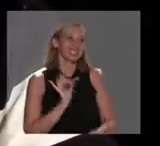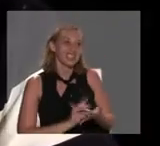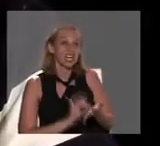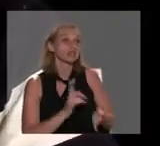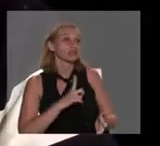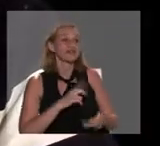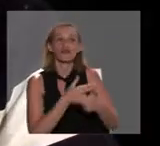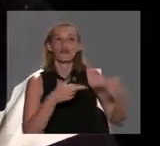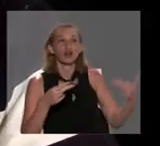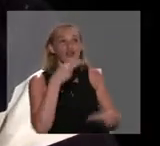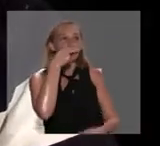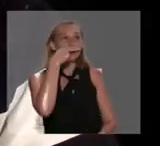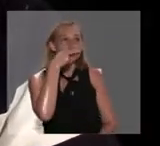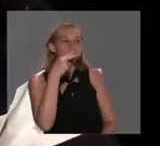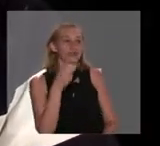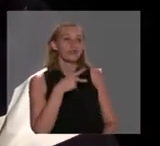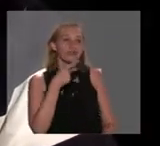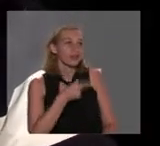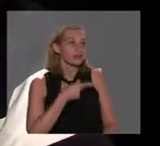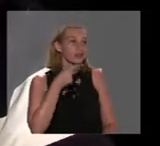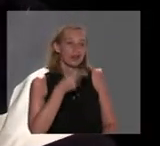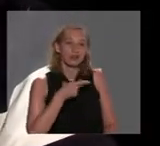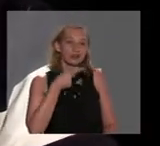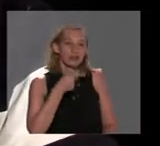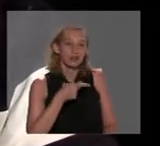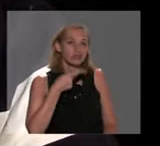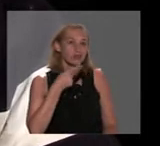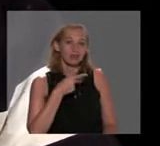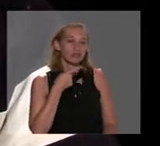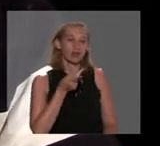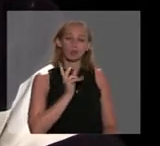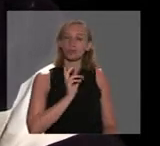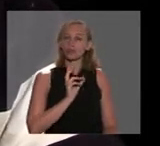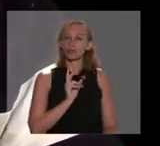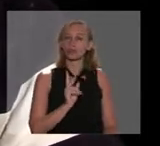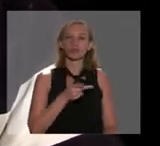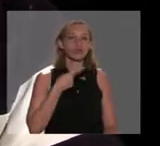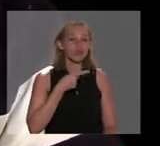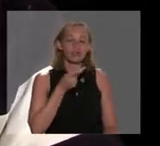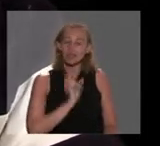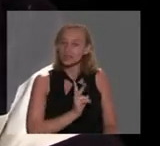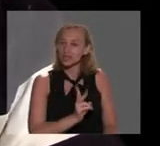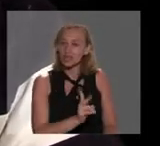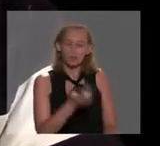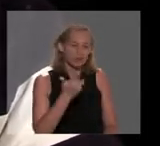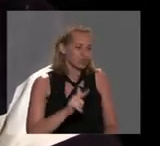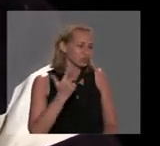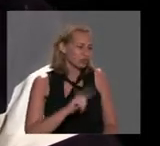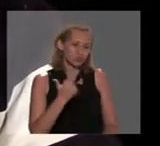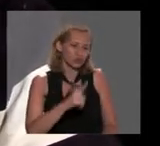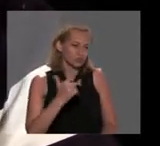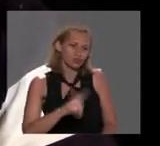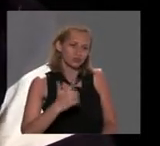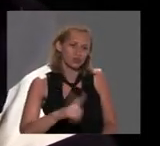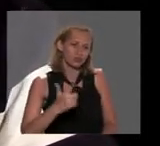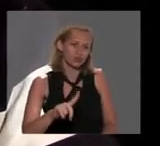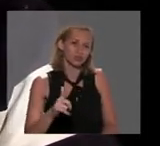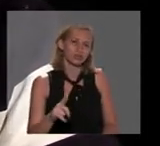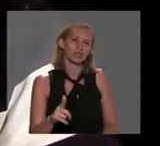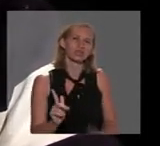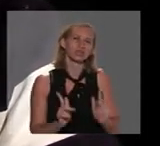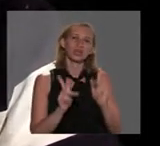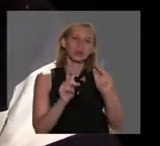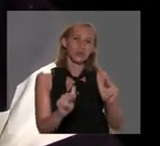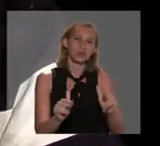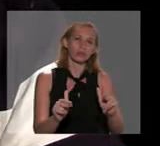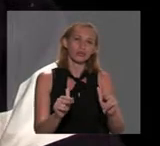haters. Eu tenho muitos haters. Eles geralmente repetem muito o que eles estão falando, né? Eles vão repetindo o que